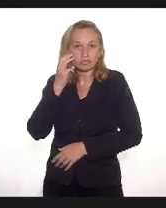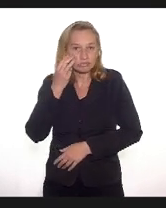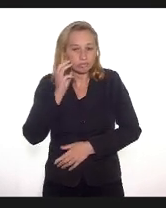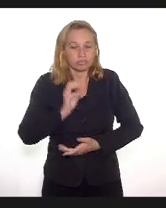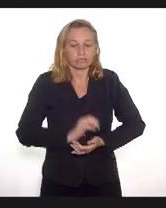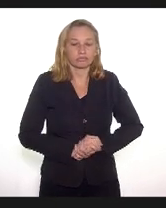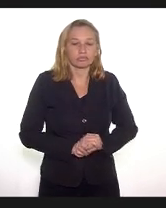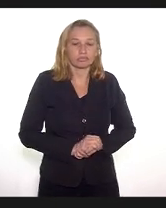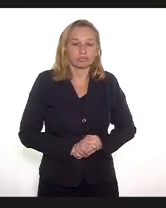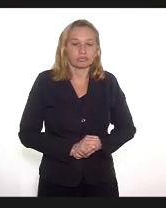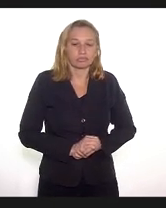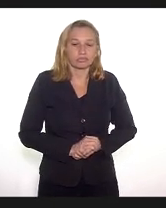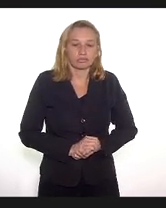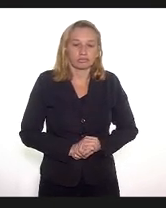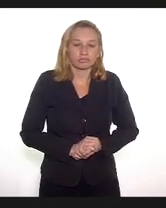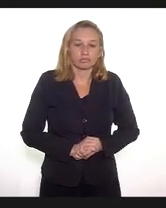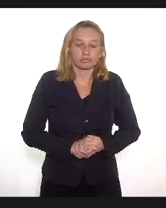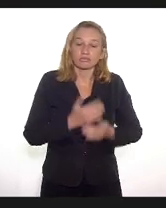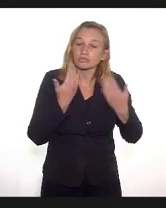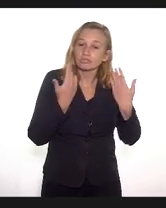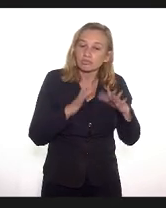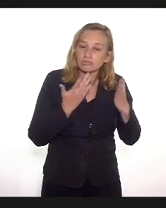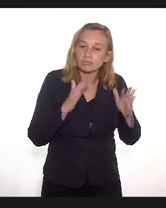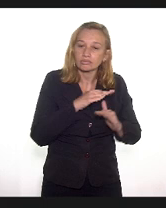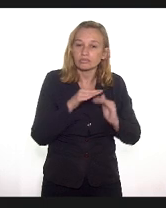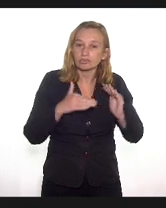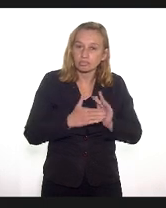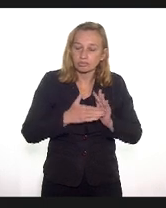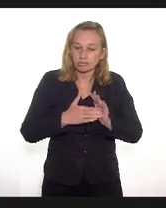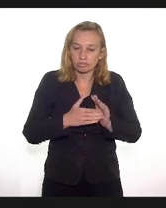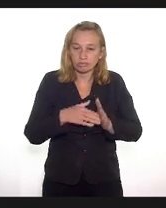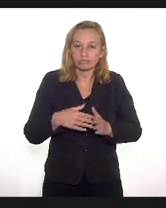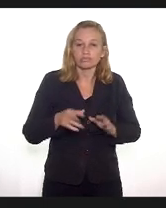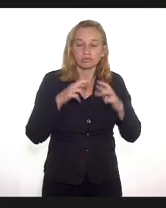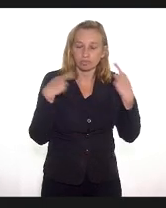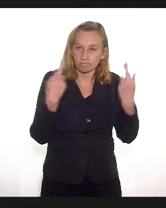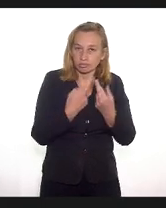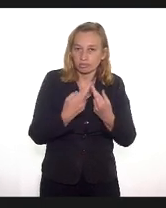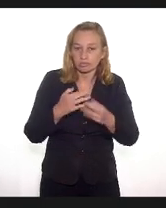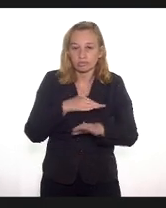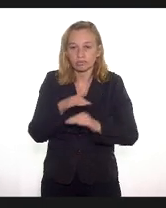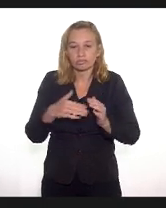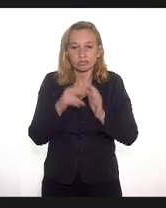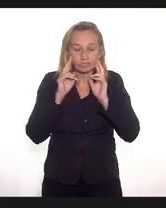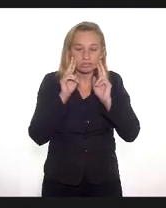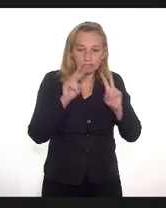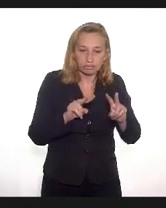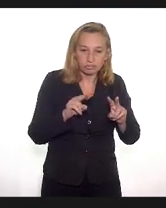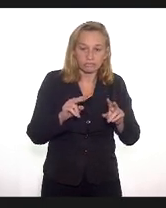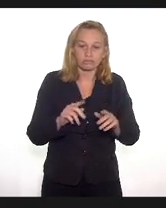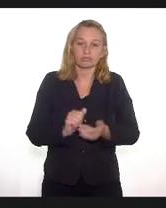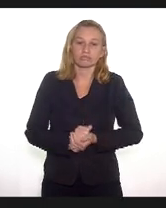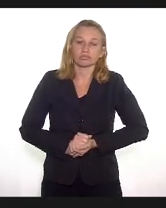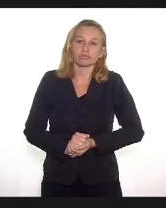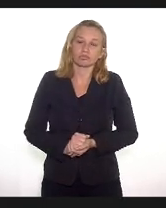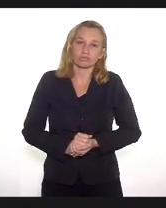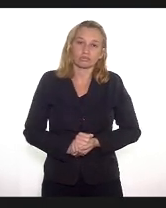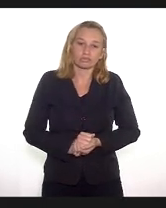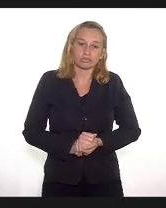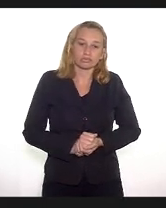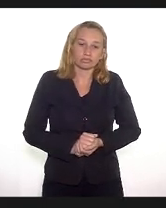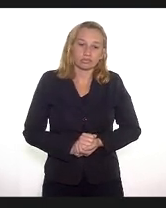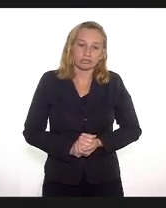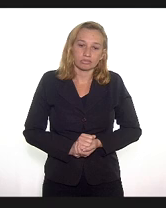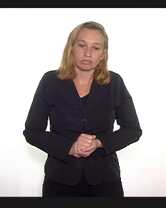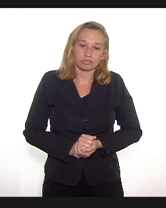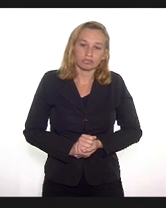Valdec, eu cumprimento a todos que estão nesta audiência e todos que nos assistem nessa escala, que é uma